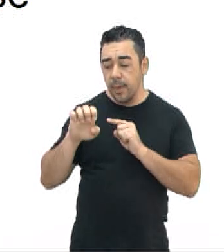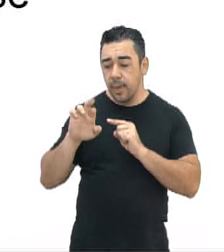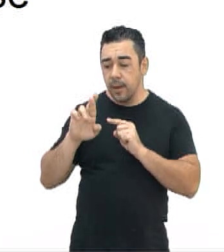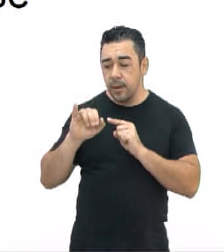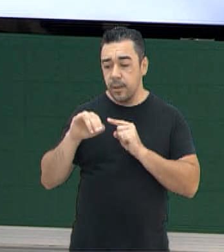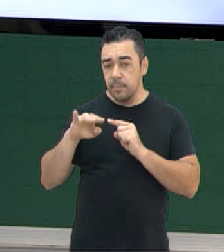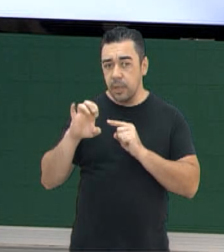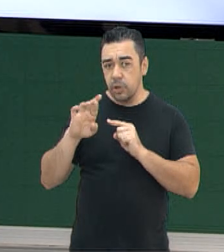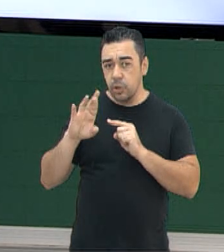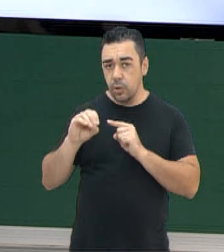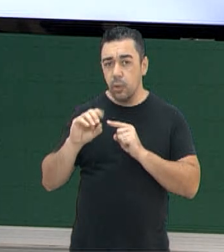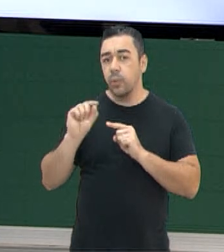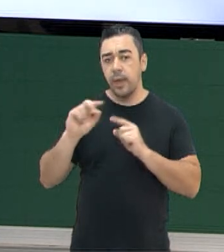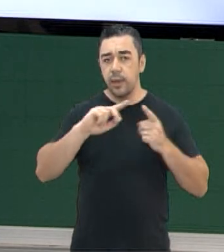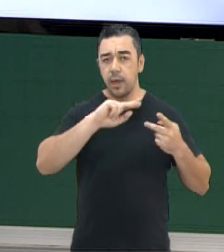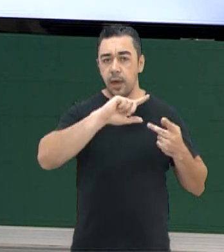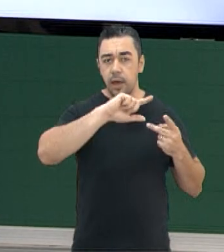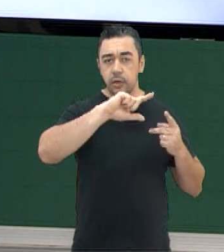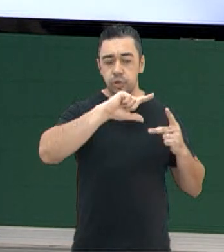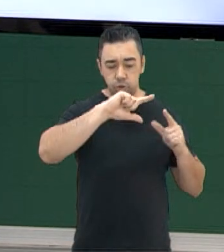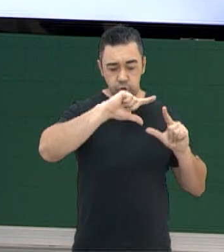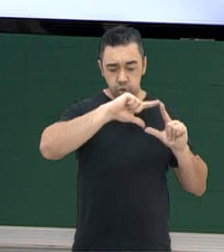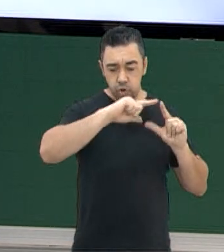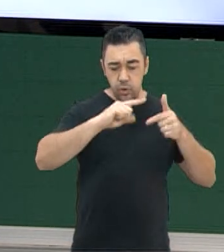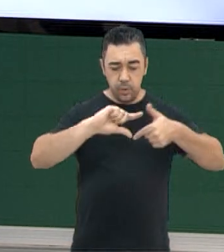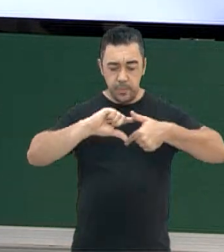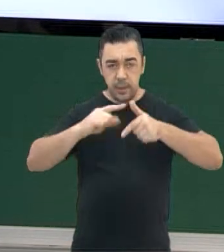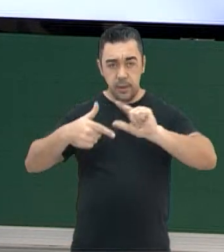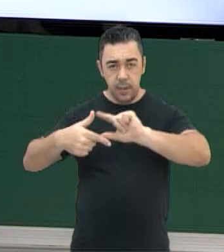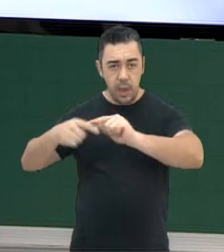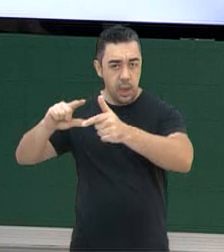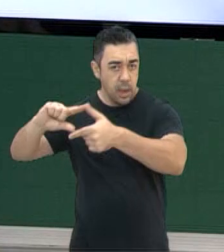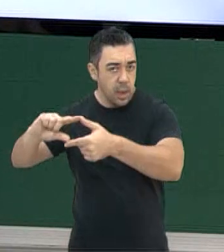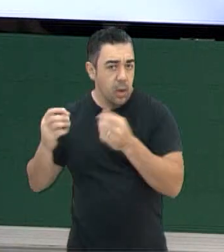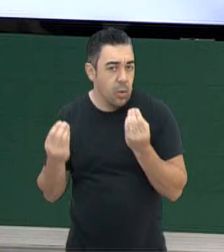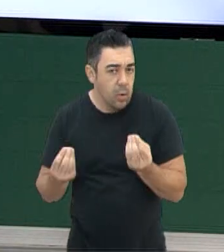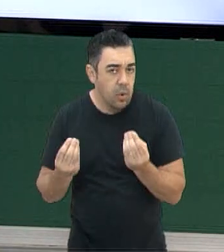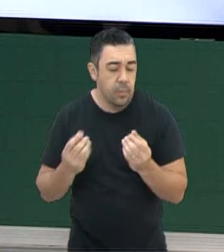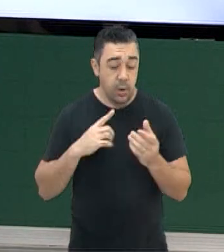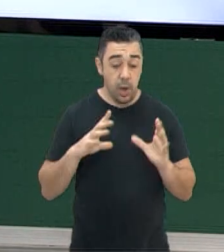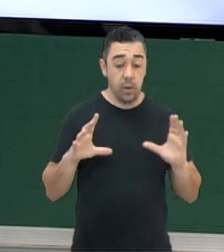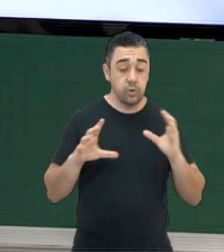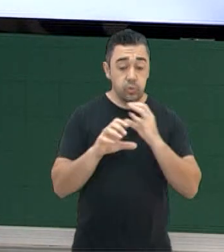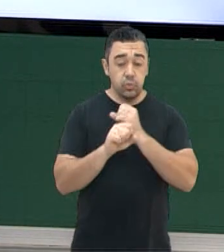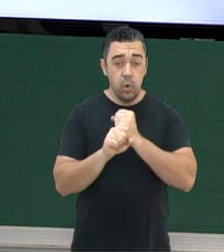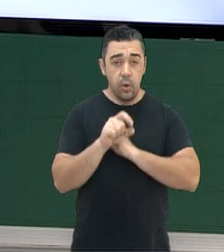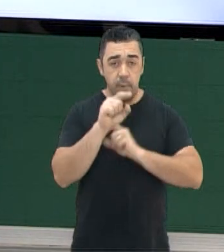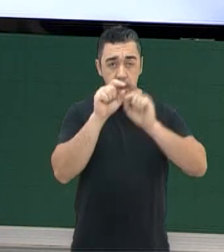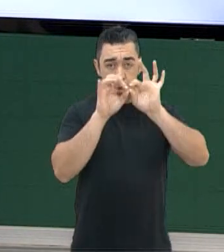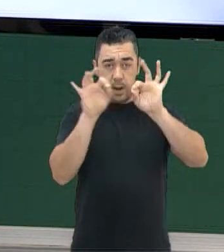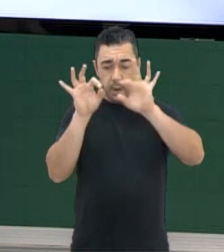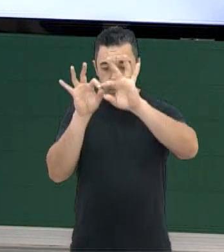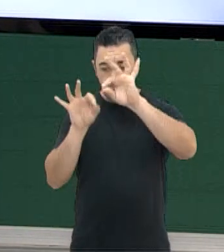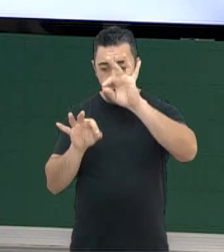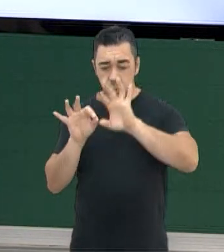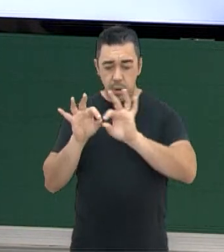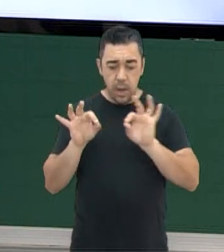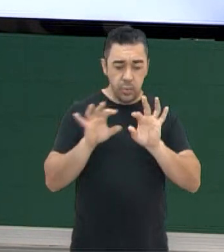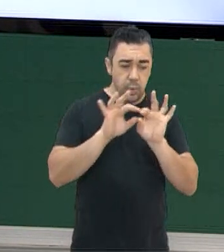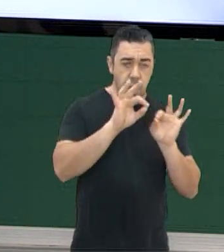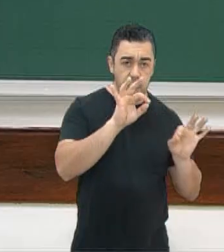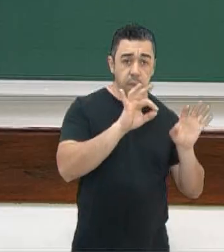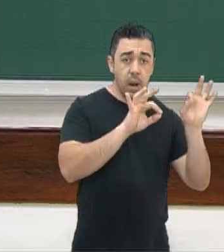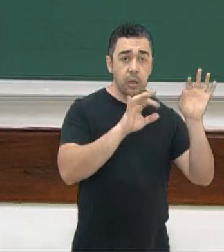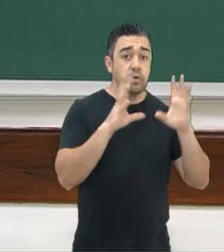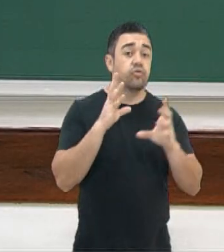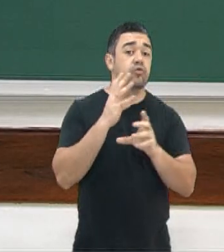parte de geometria. Como é que eu acho o perímetro de um terreno? A soma de todos os lados. Porém, eu